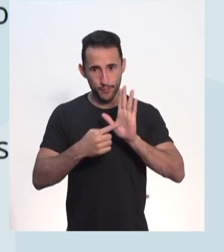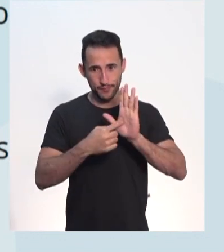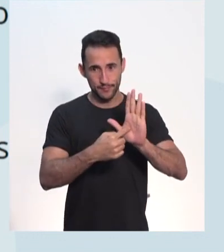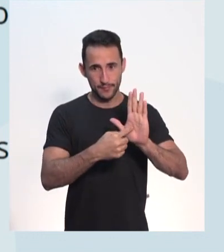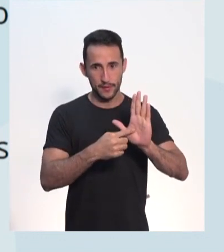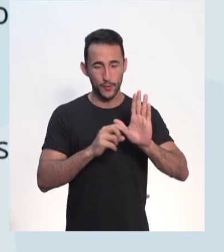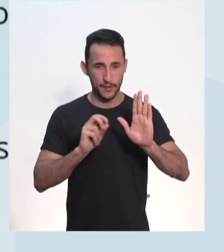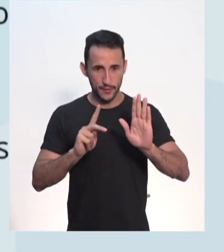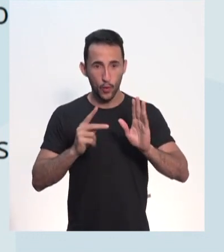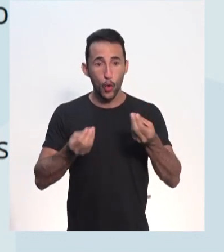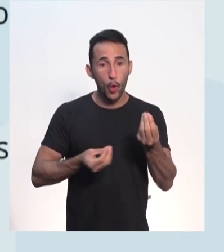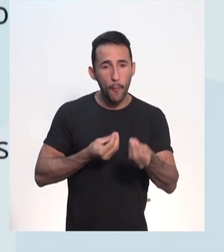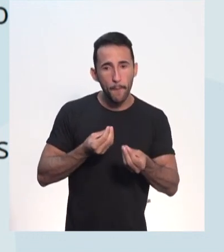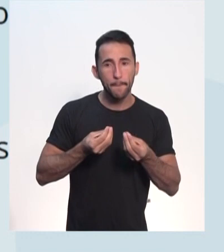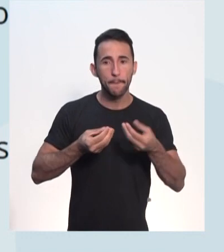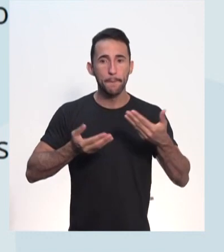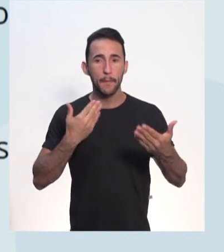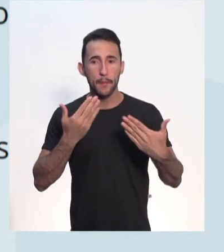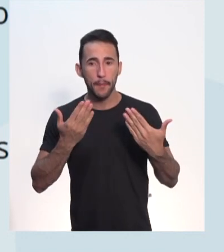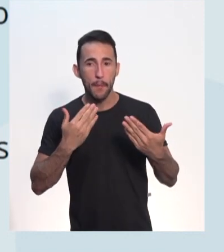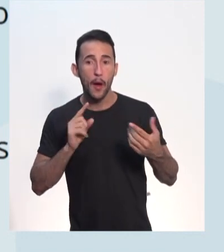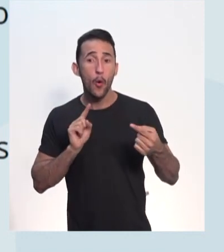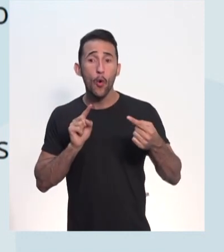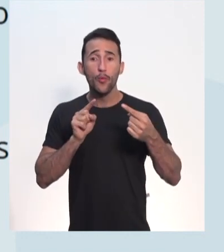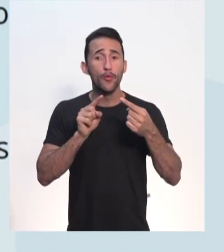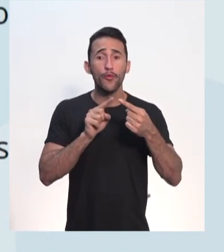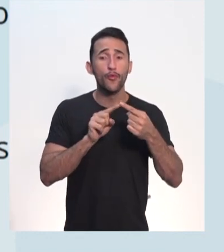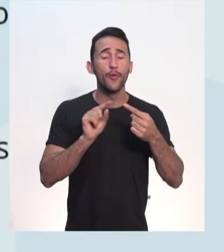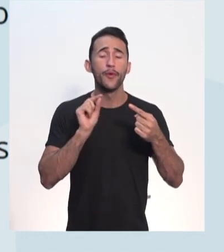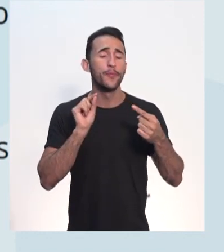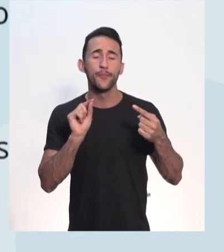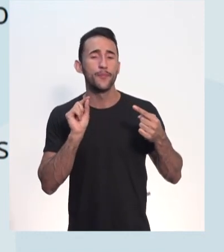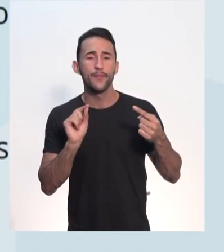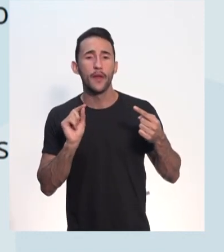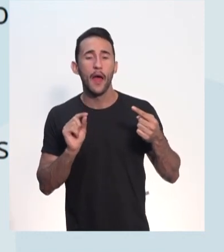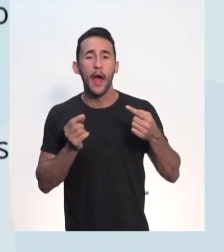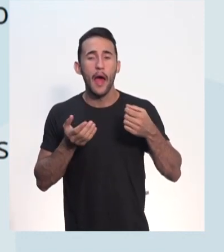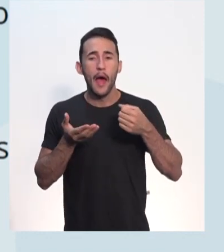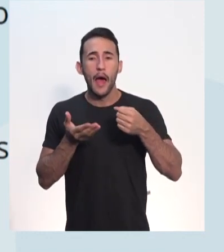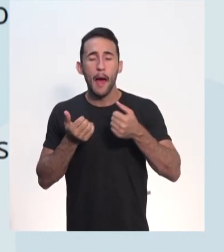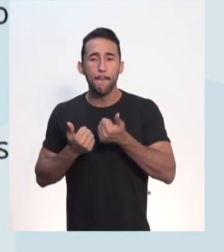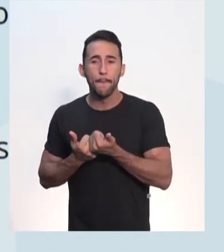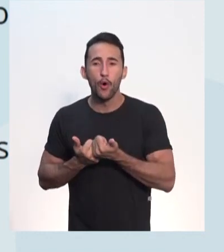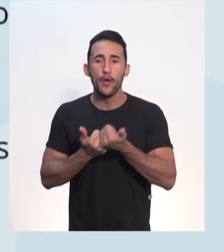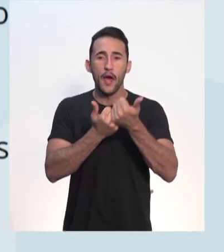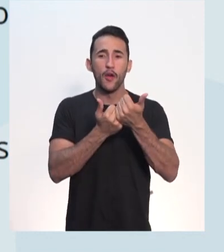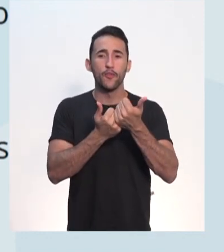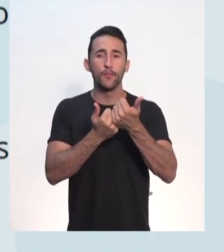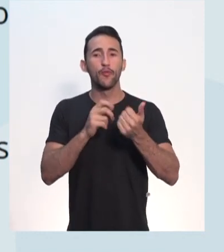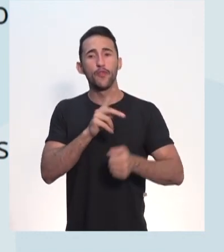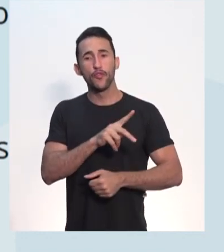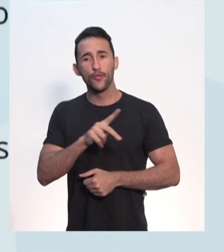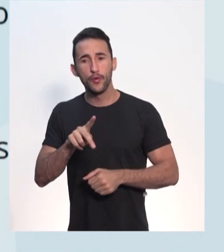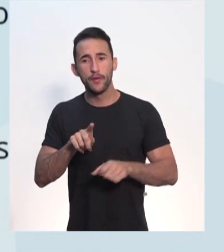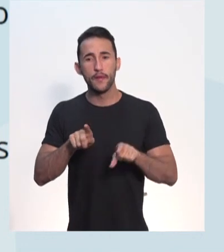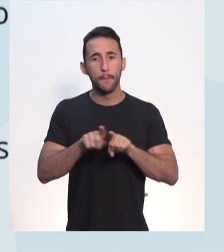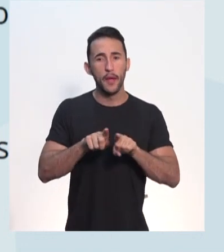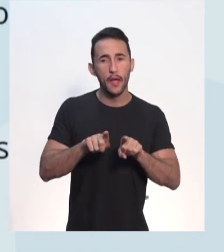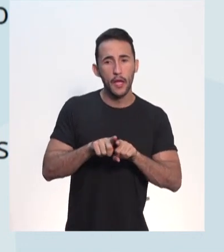colocar a segunda tela. Nós organizamos aí 4 pontos para vocês, foi encaminhado